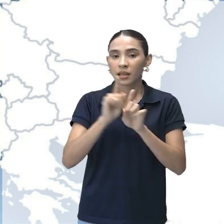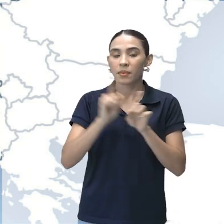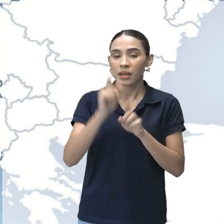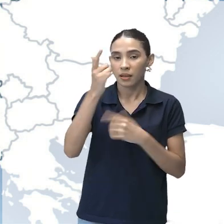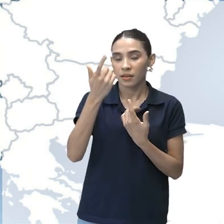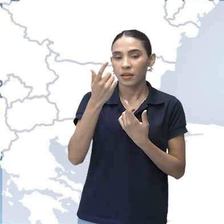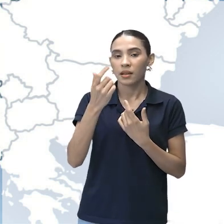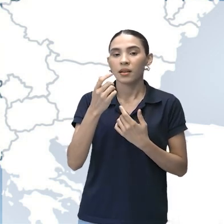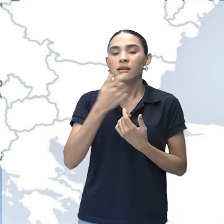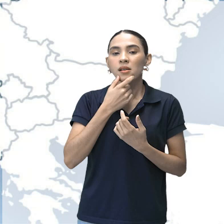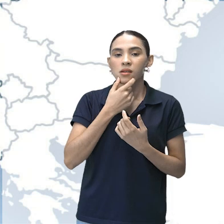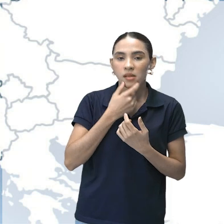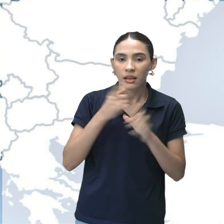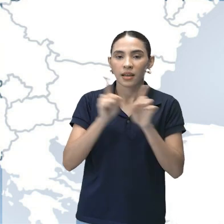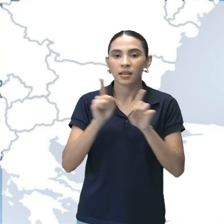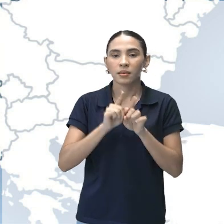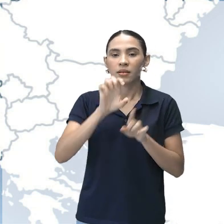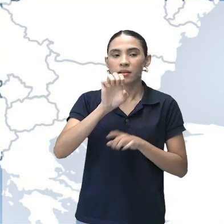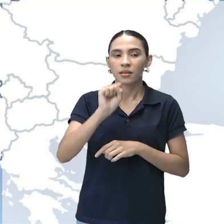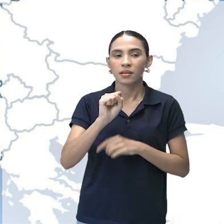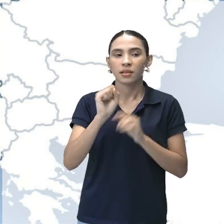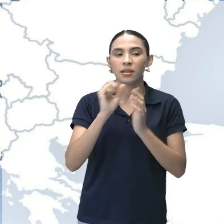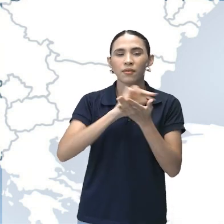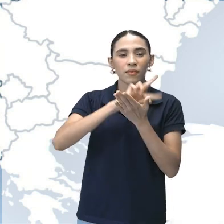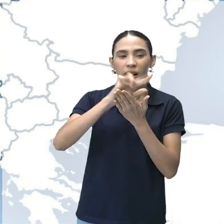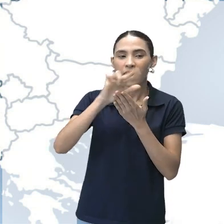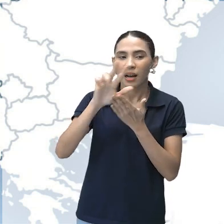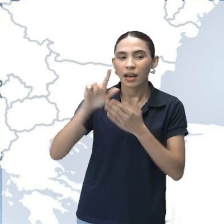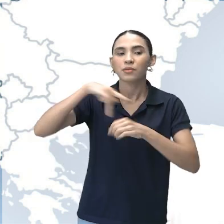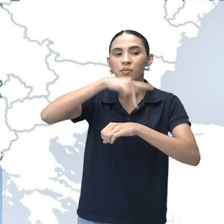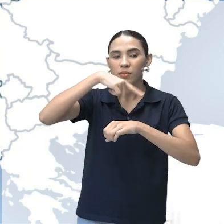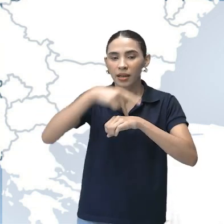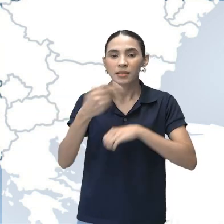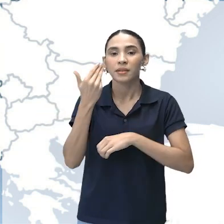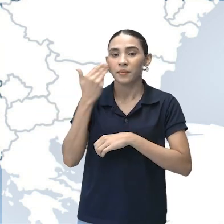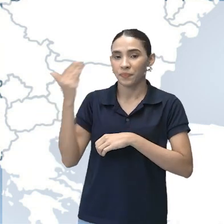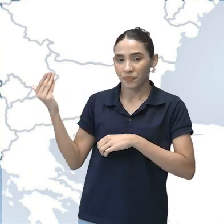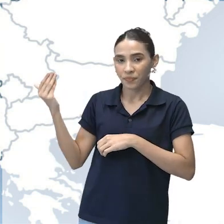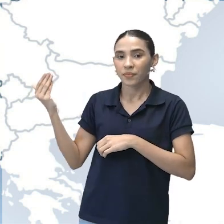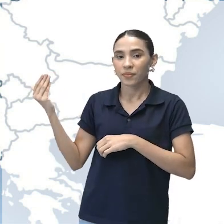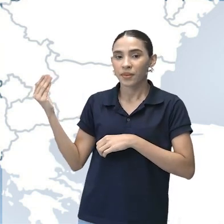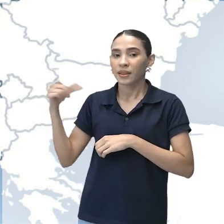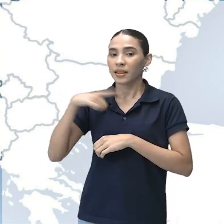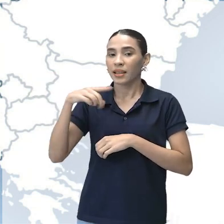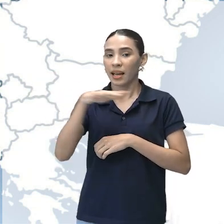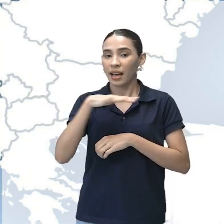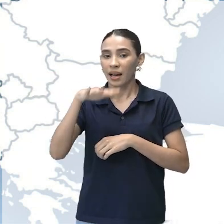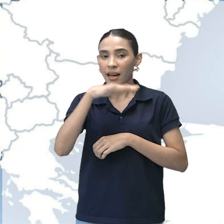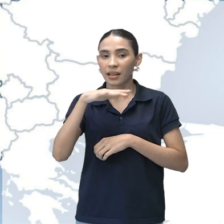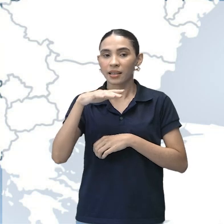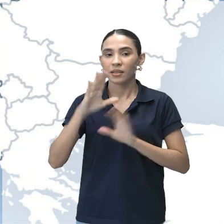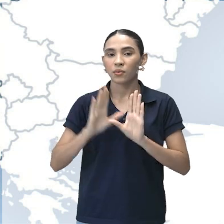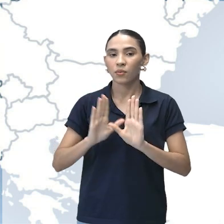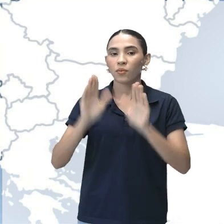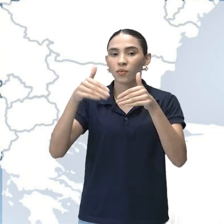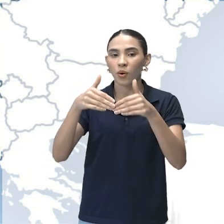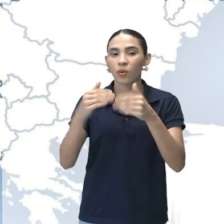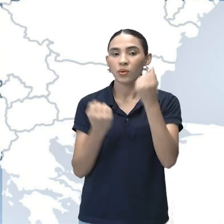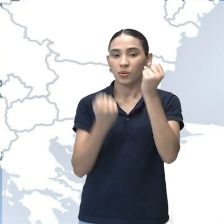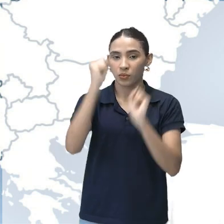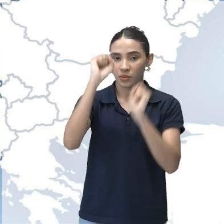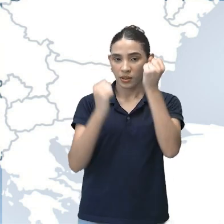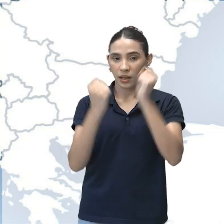Gales, Escócia, a gente observa que a gente tem essa região de concentração